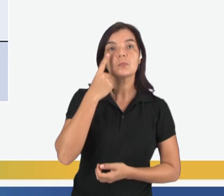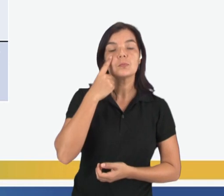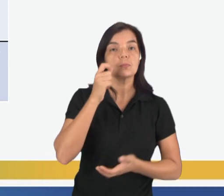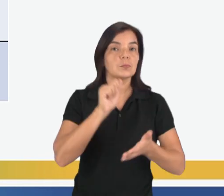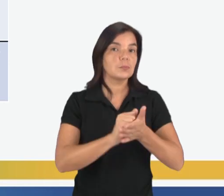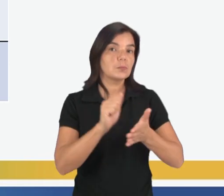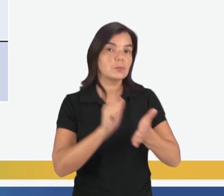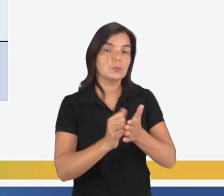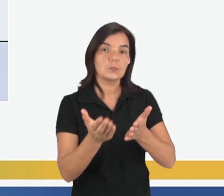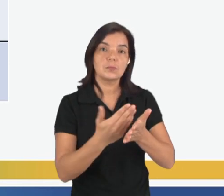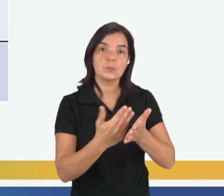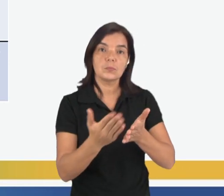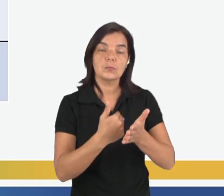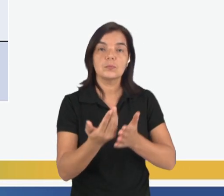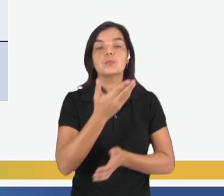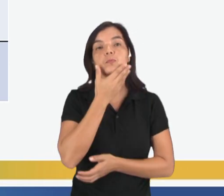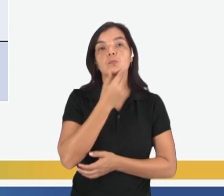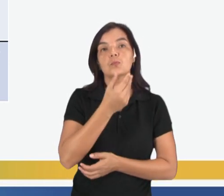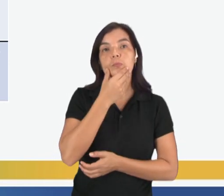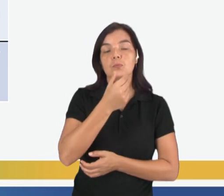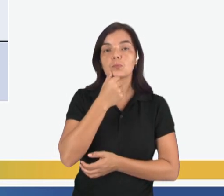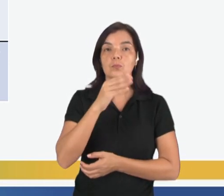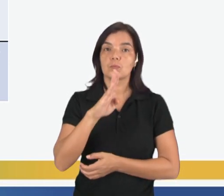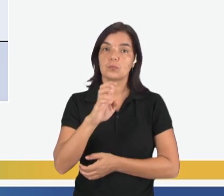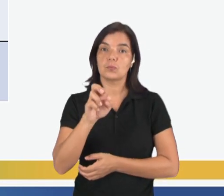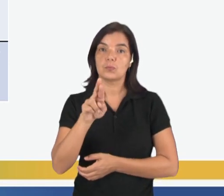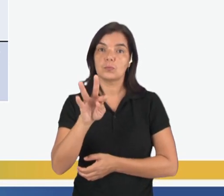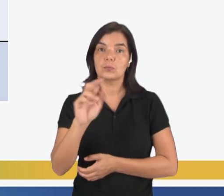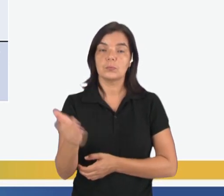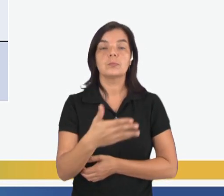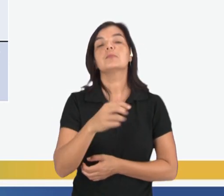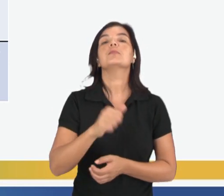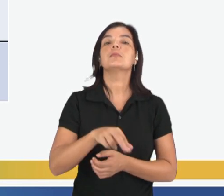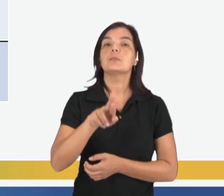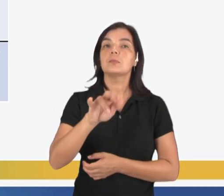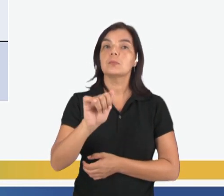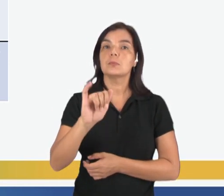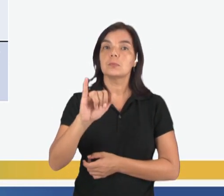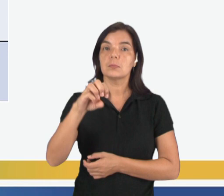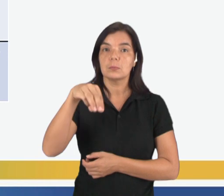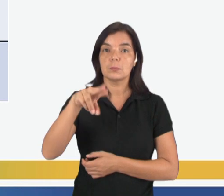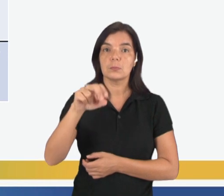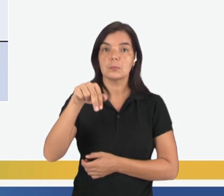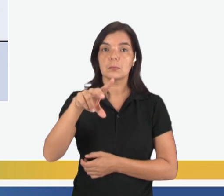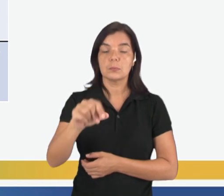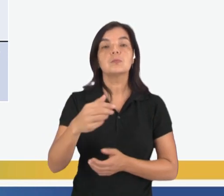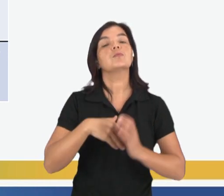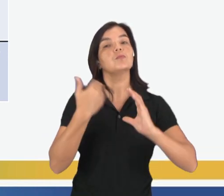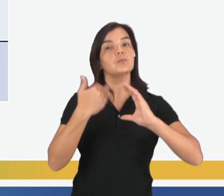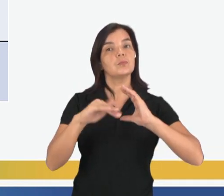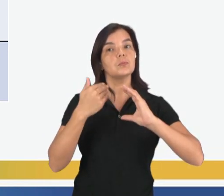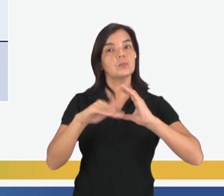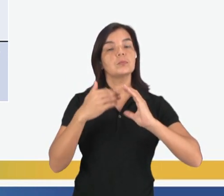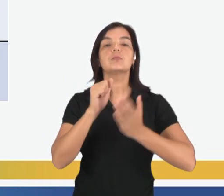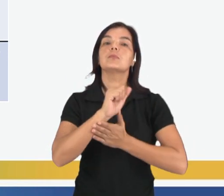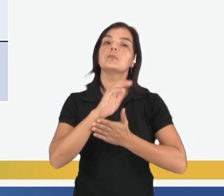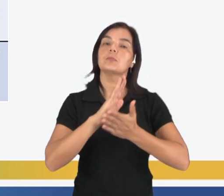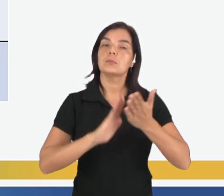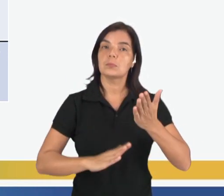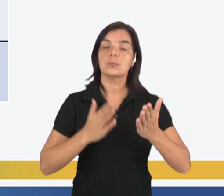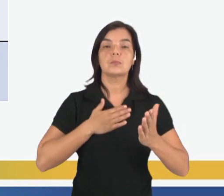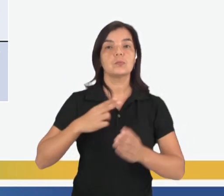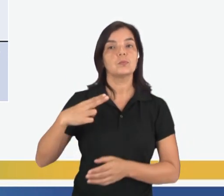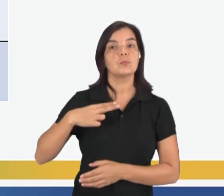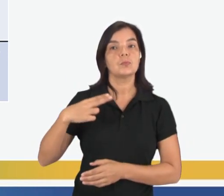seu caderno, os meninos que são do Berta Vieira e do Raimundo Hermínio, pode estar me enviando essas atividades no